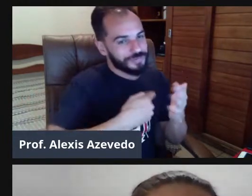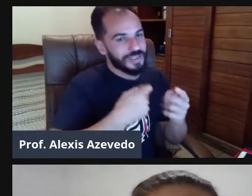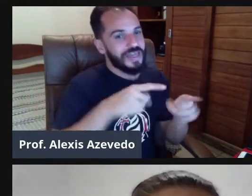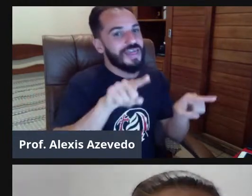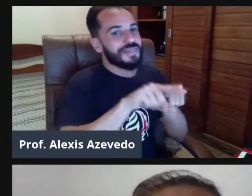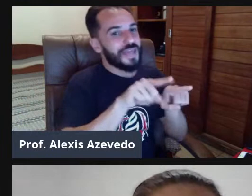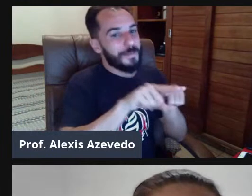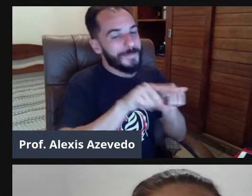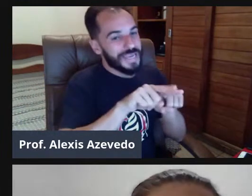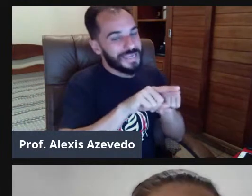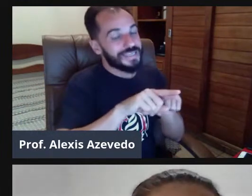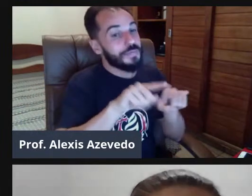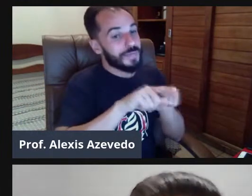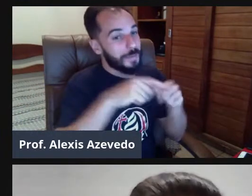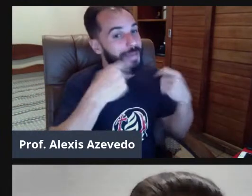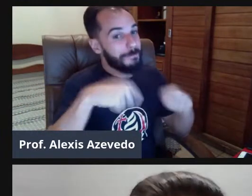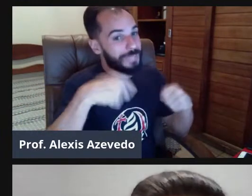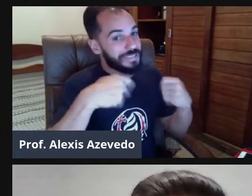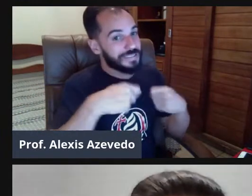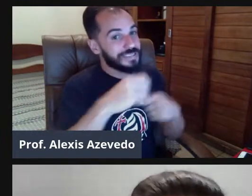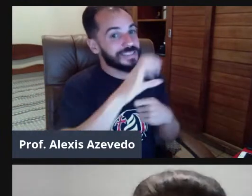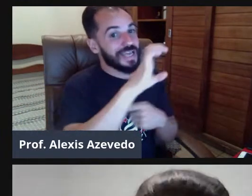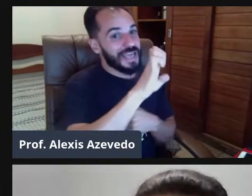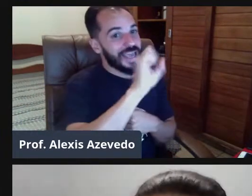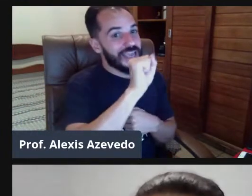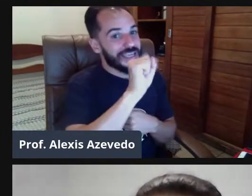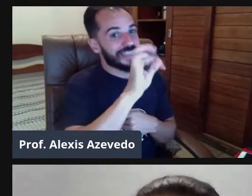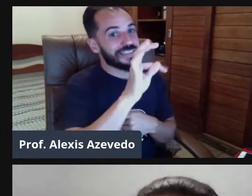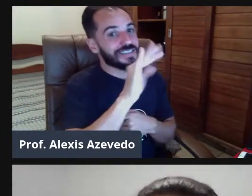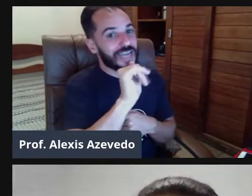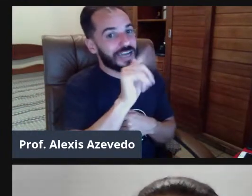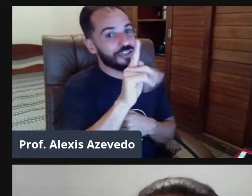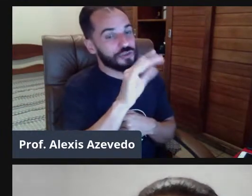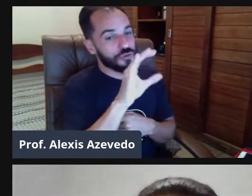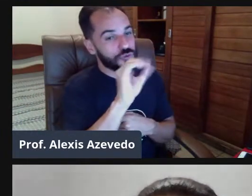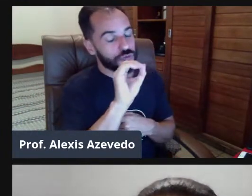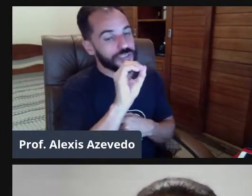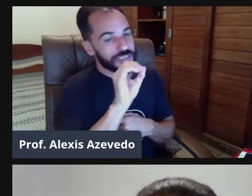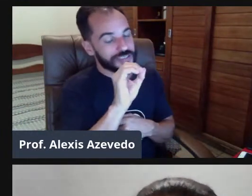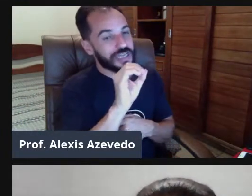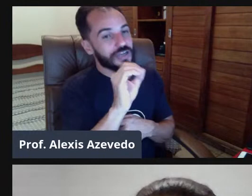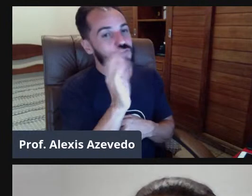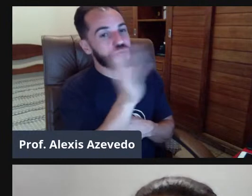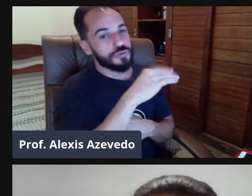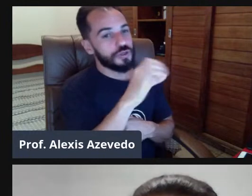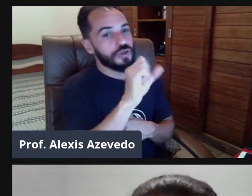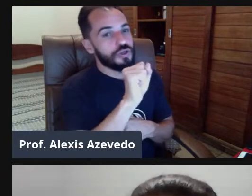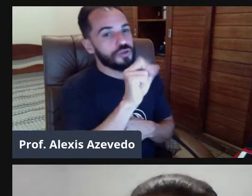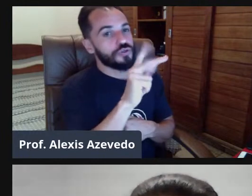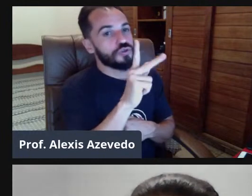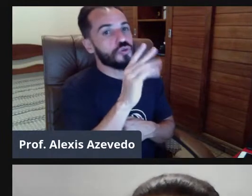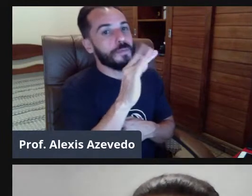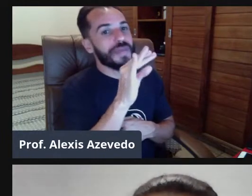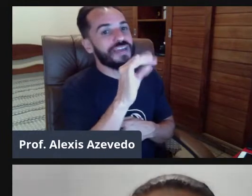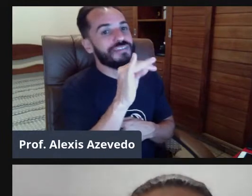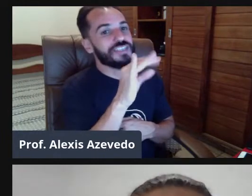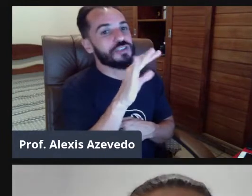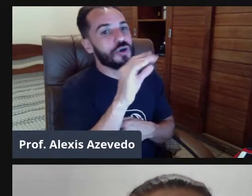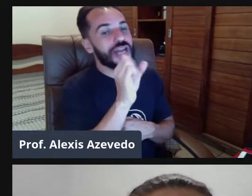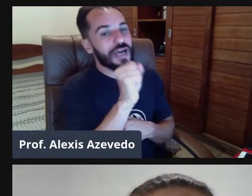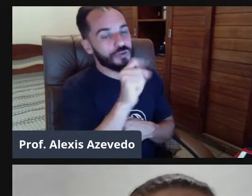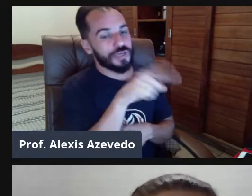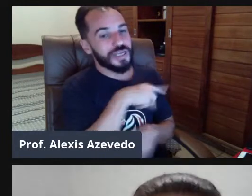estágio supervisionado de ensino fundamental, né? Então, é a mesma professora que vai oferecer